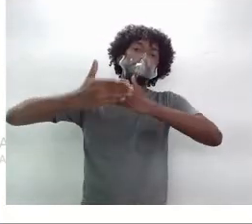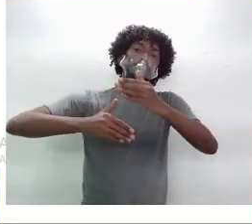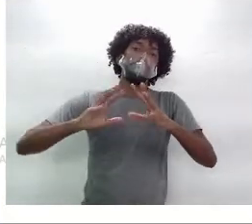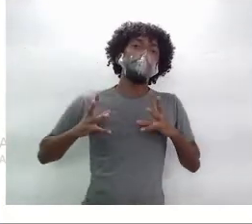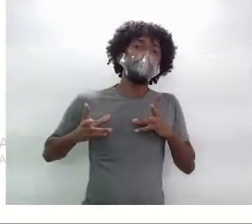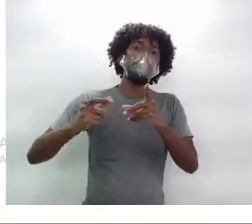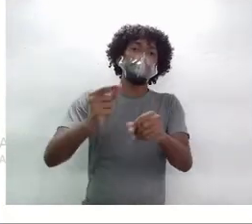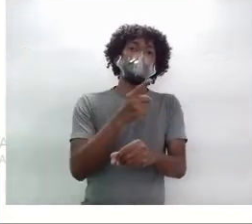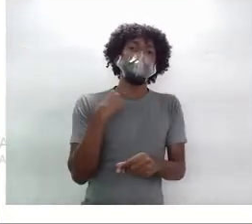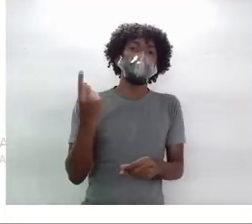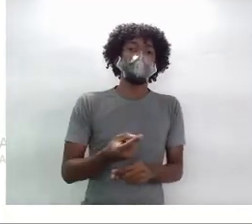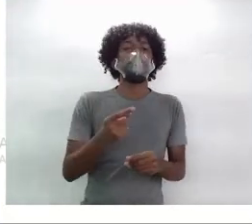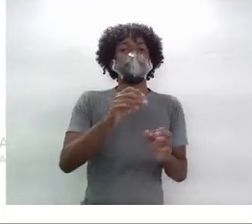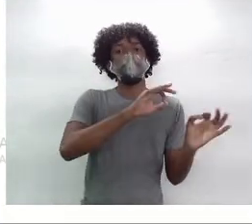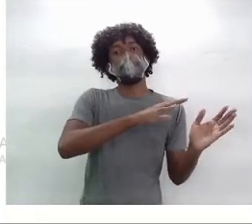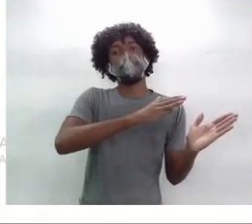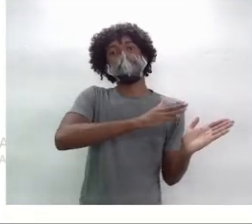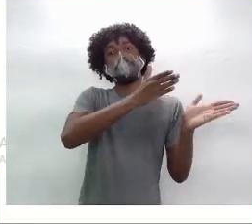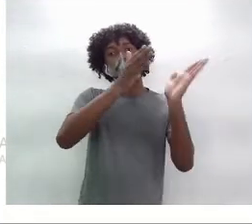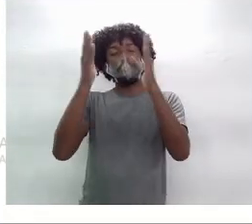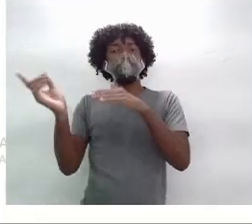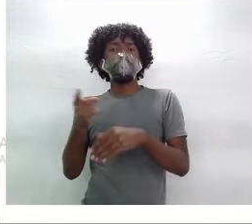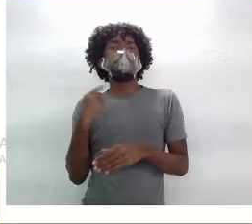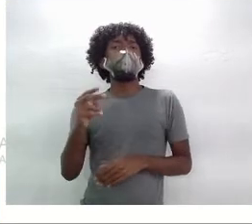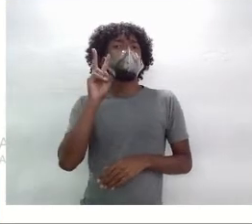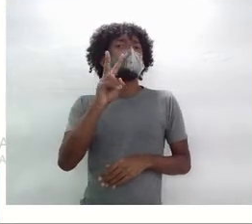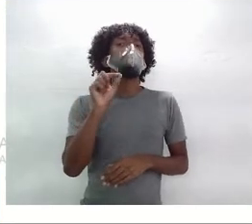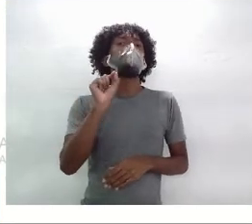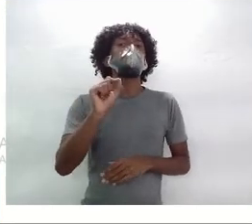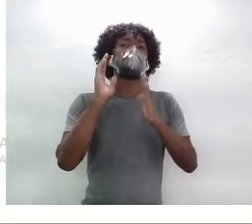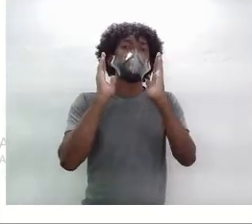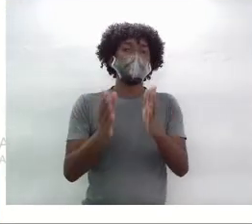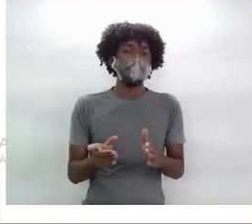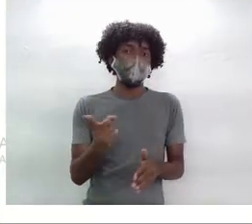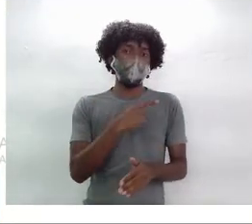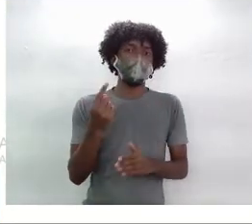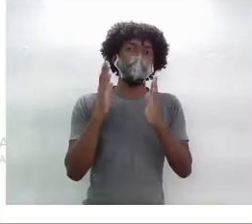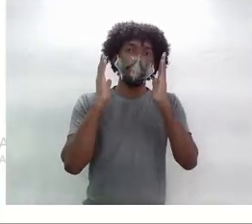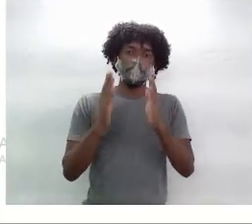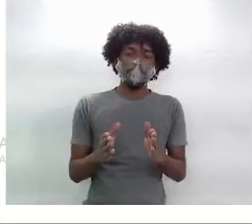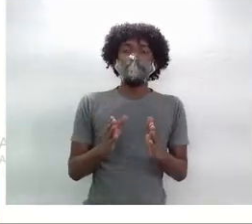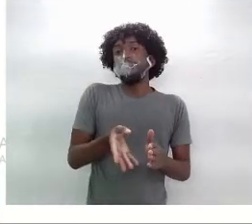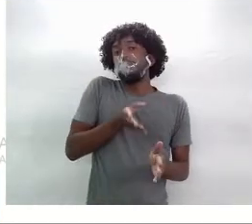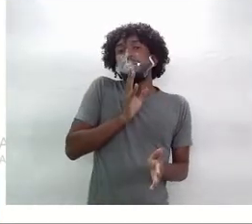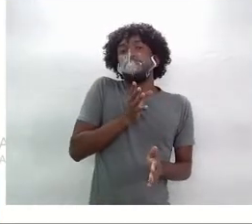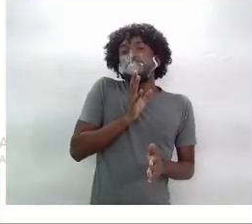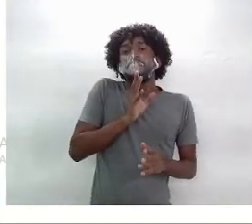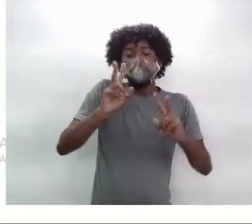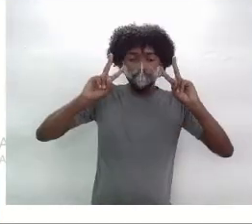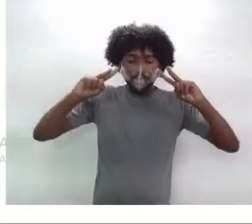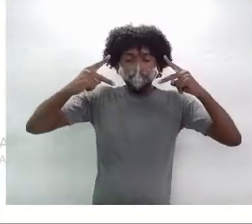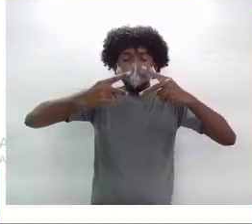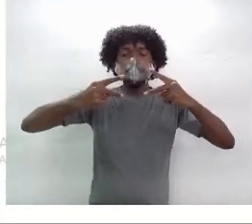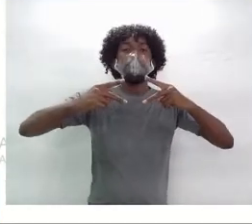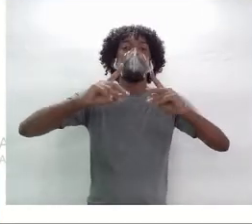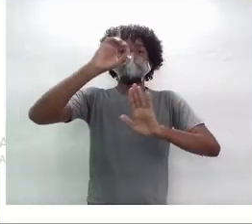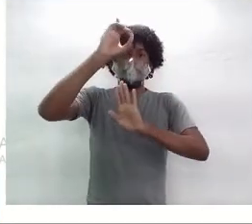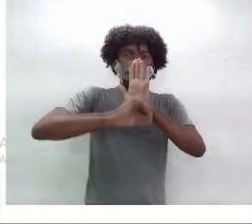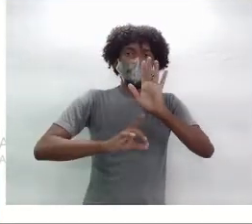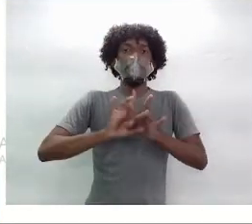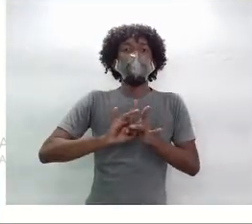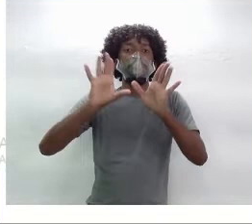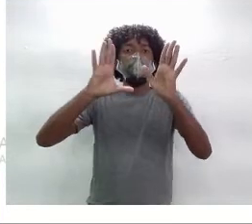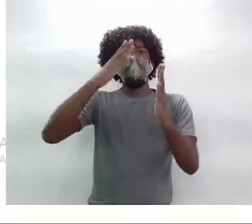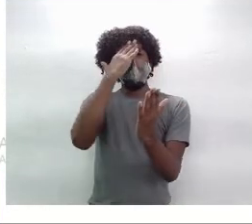nossa série. O que foi que nós vimos? Vamos ver? Nós reconhecemos o direito à liberdade de consciência, de crença